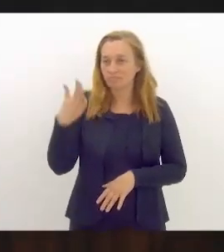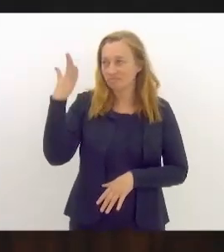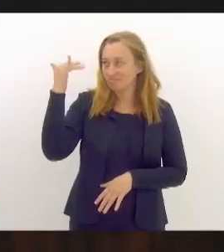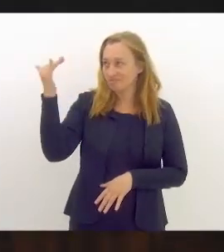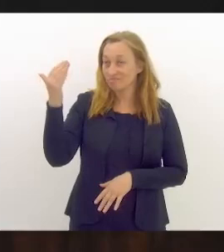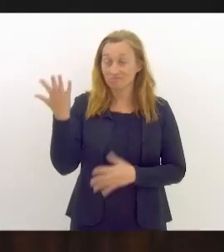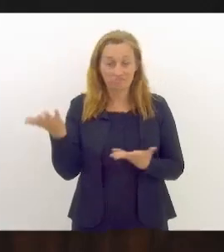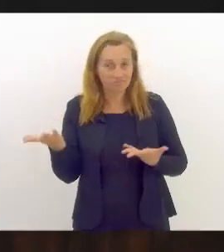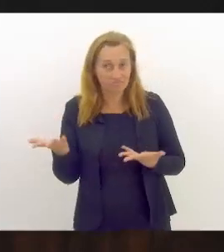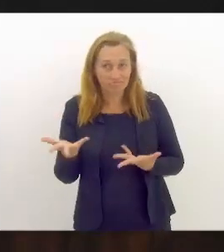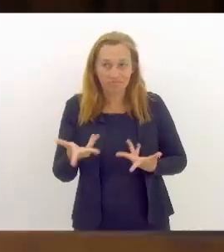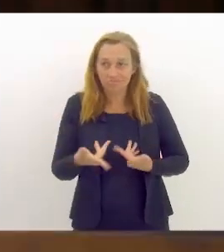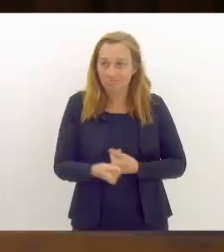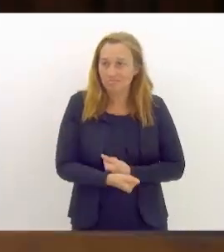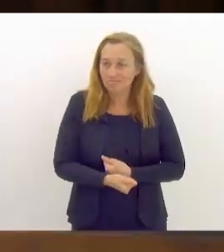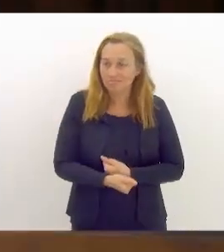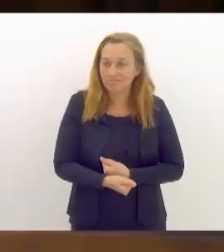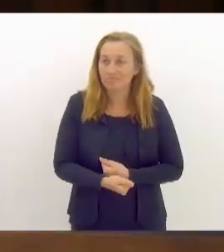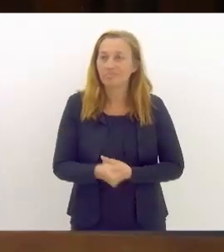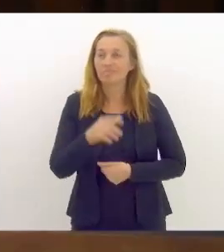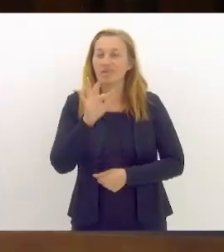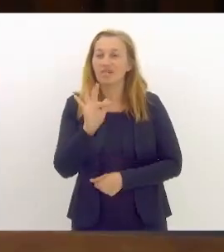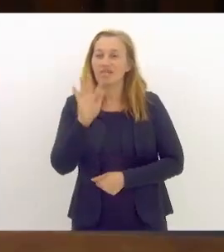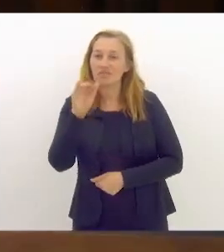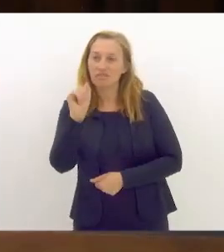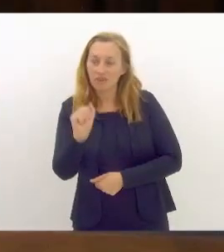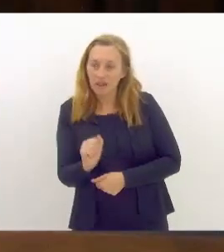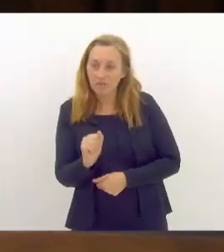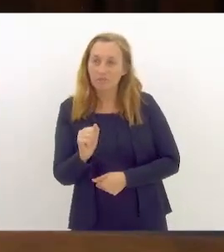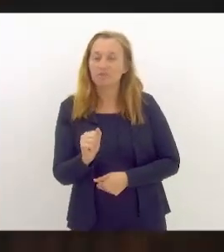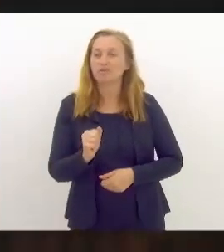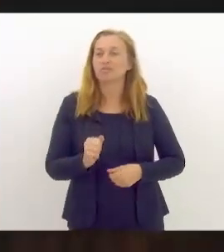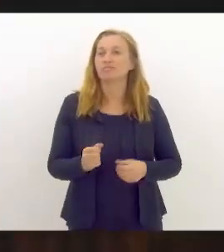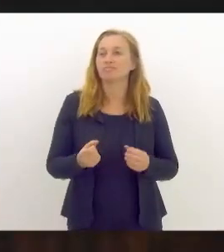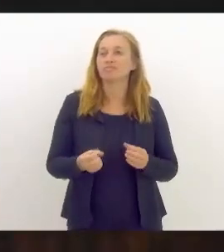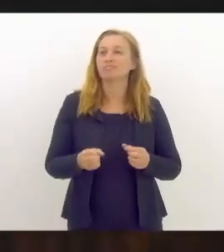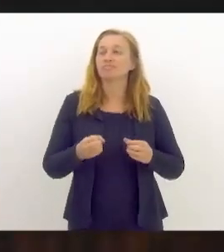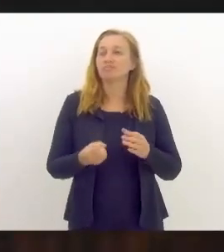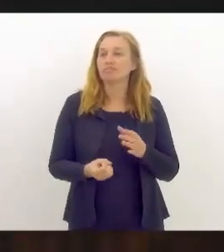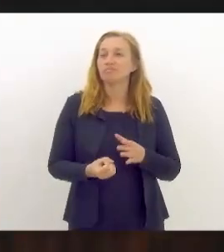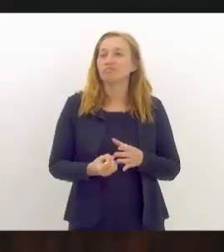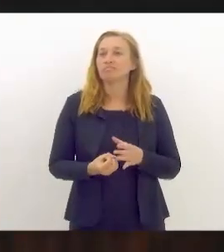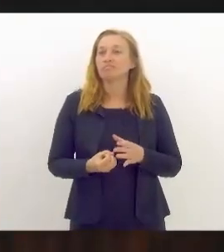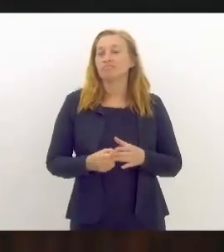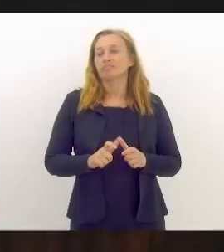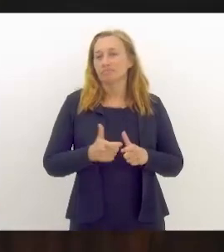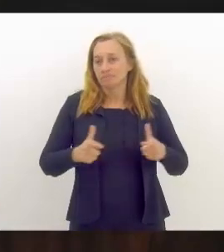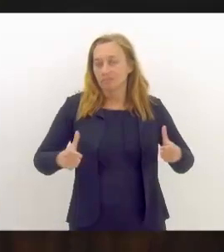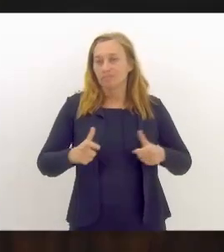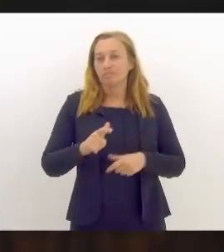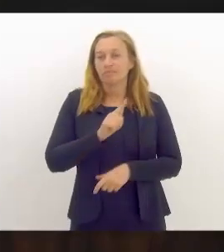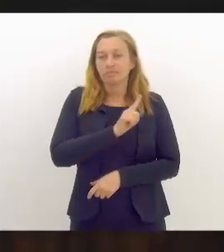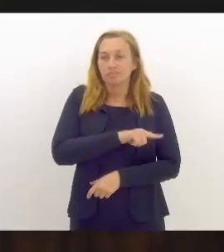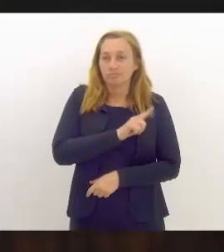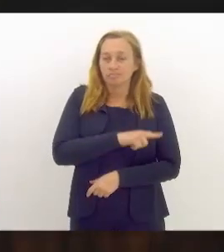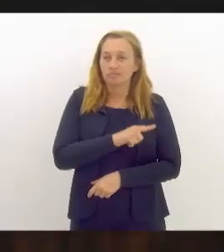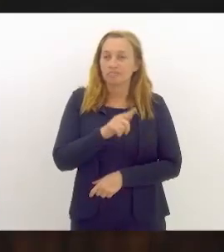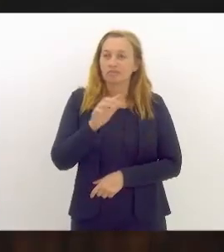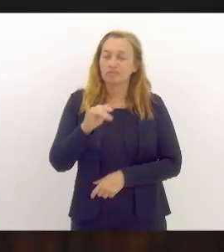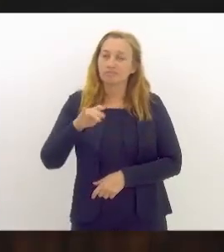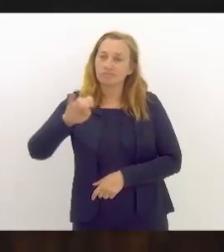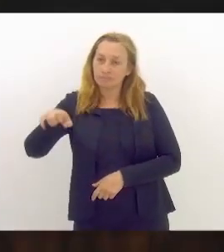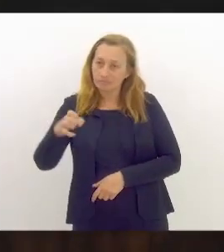fantástico já sabe Queiroz realiza uma grande gestão à frente da Sérgio Vale